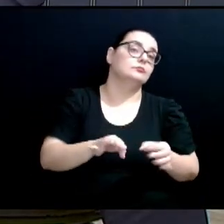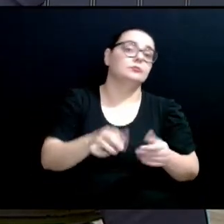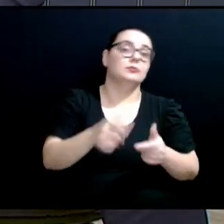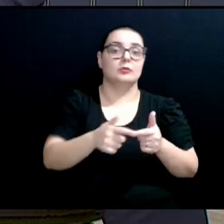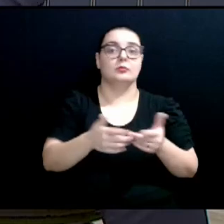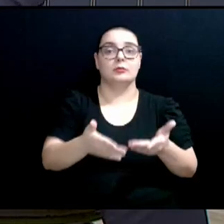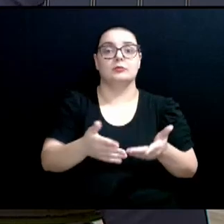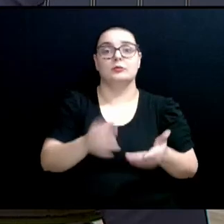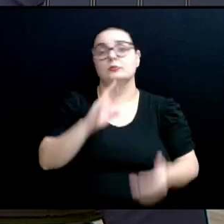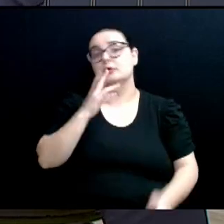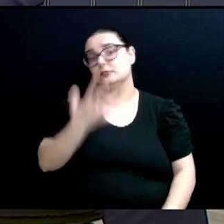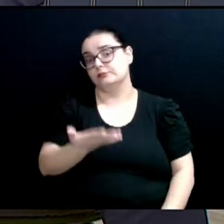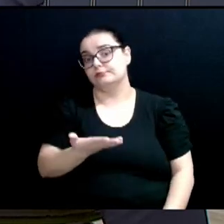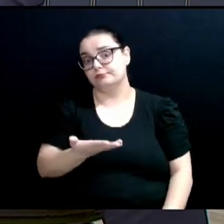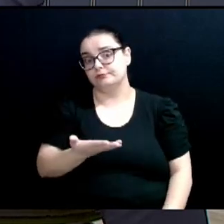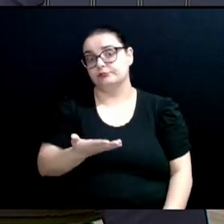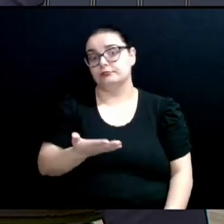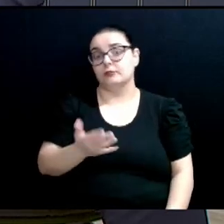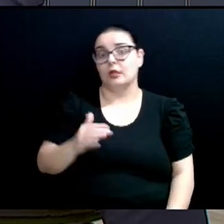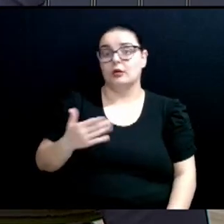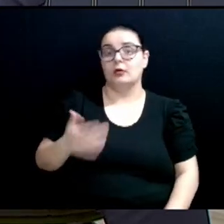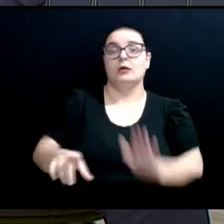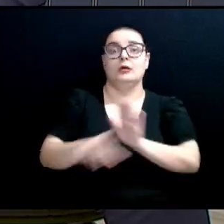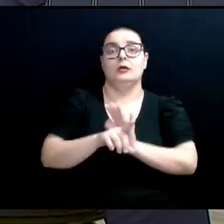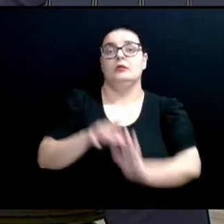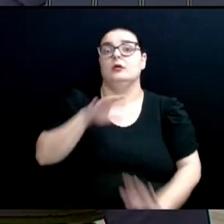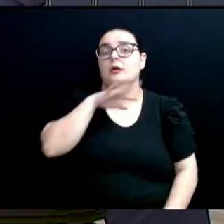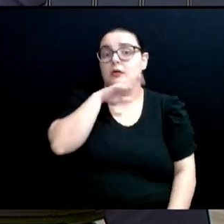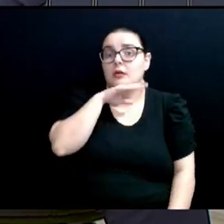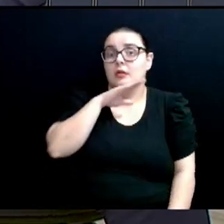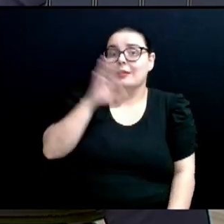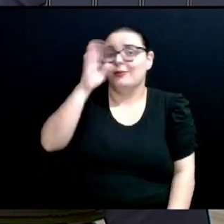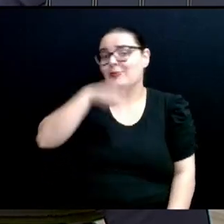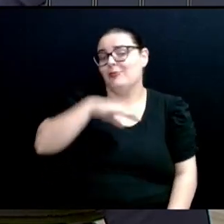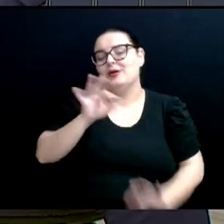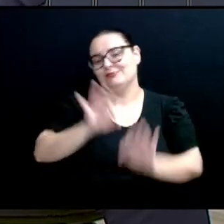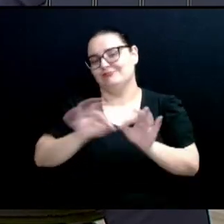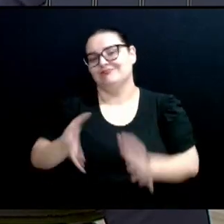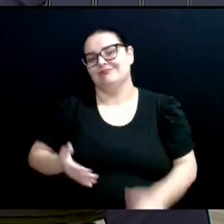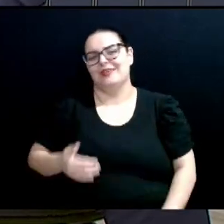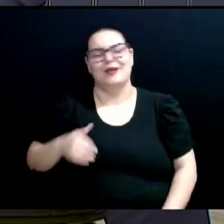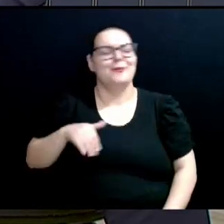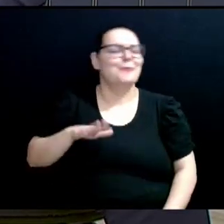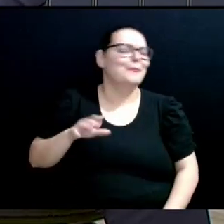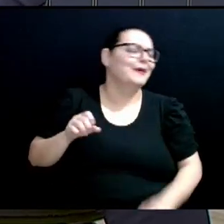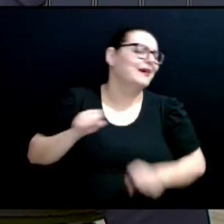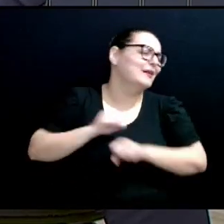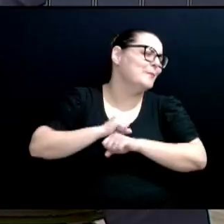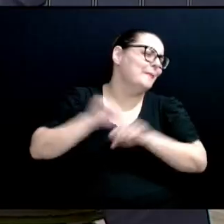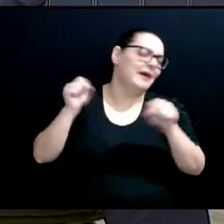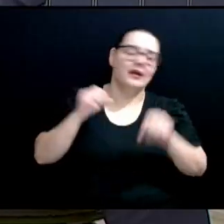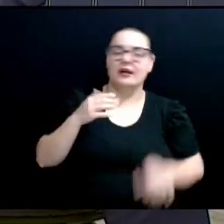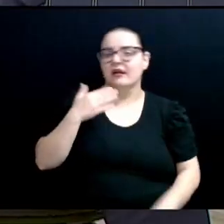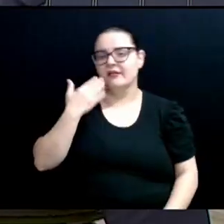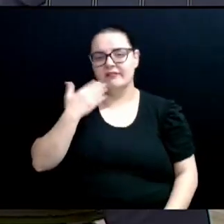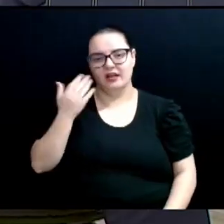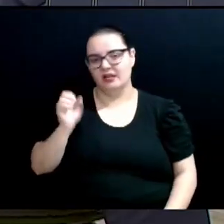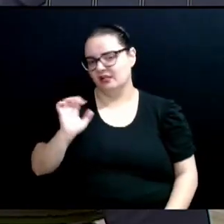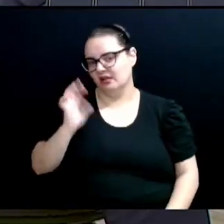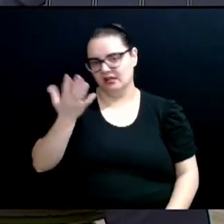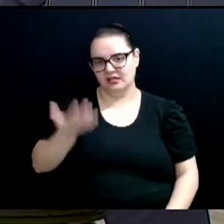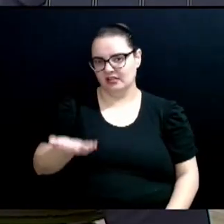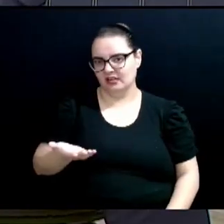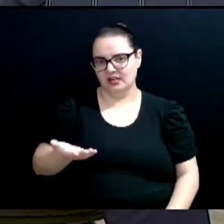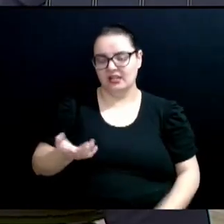lei é ruim, ou ele foi mal elaborada, isso é ainda mais fácil de acontecer, né? Quer dizer, então a busca para